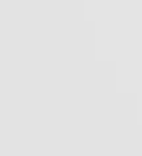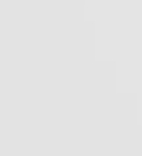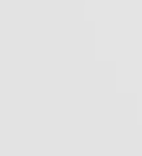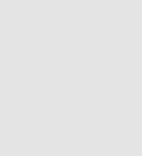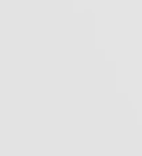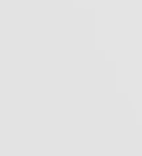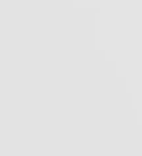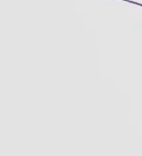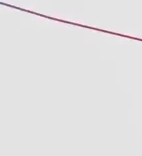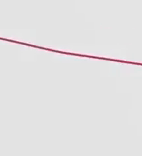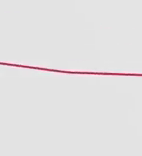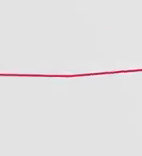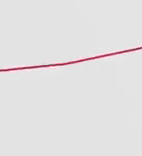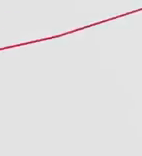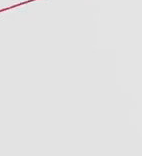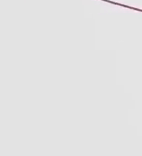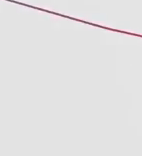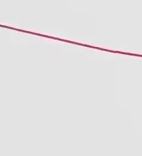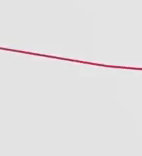E aí